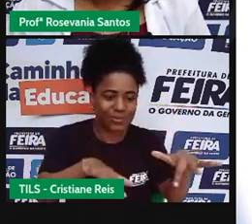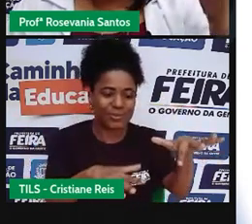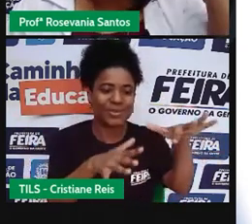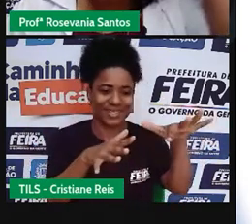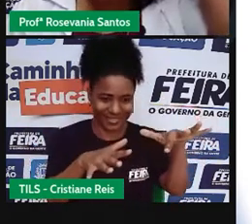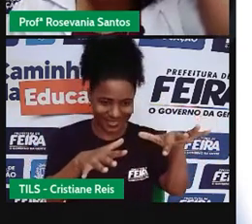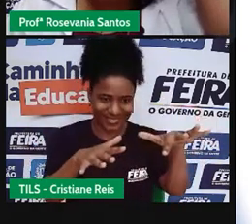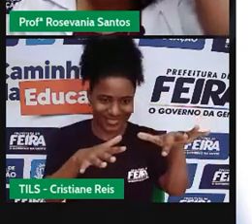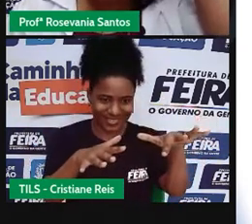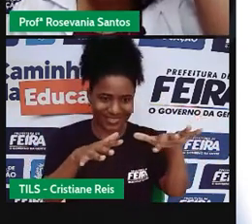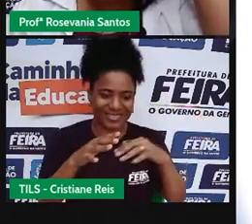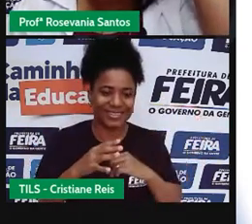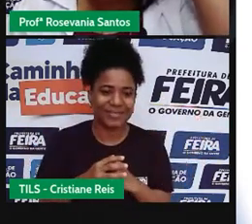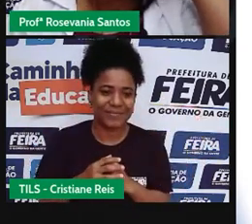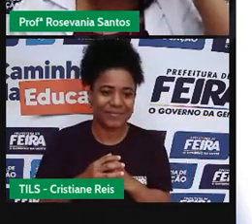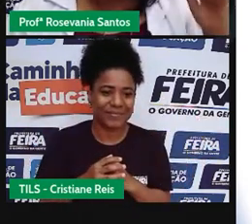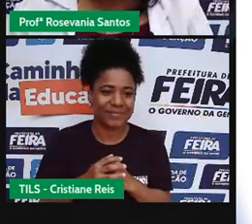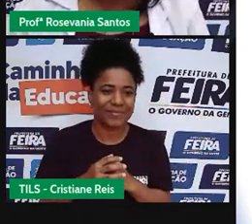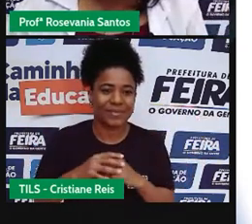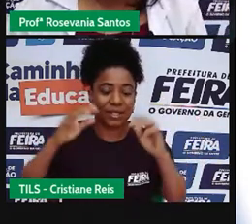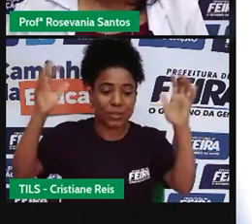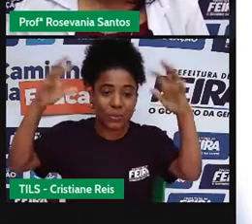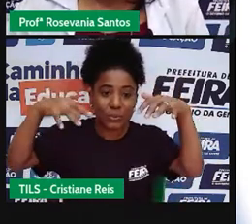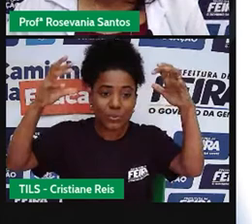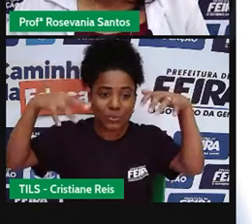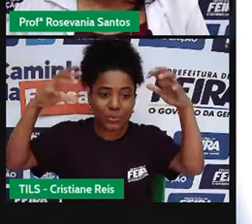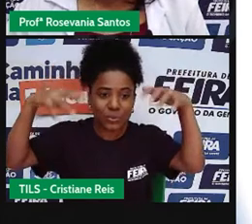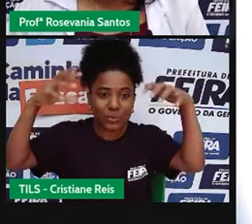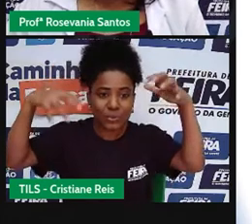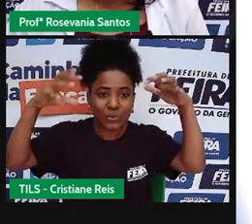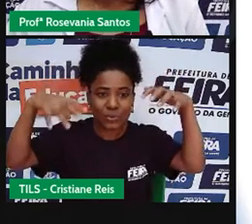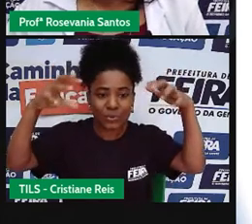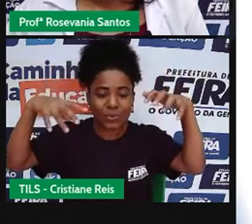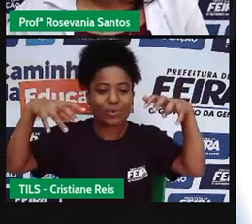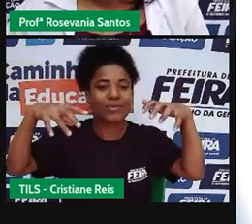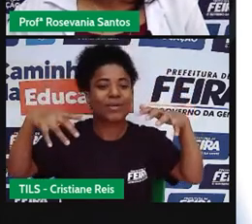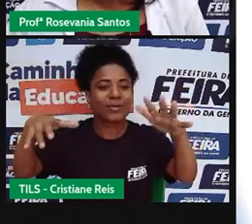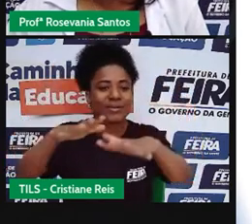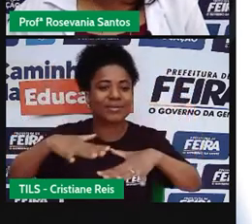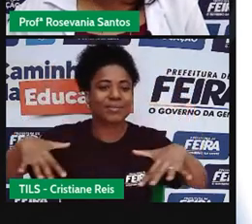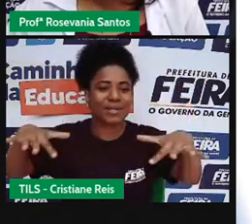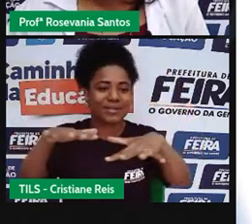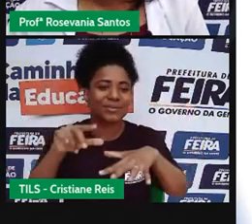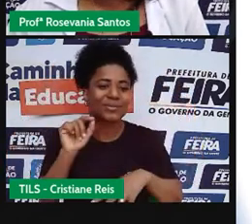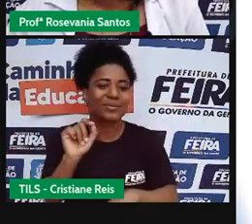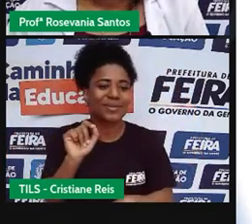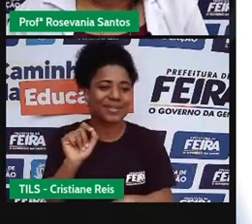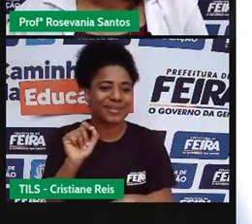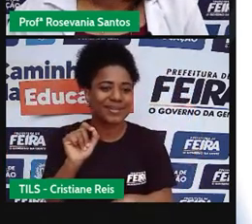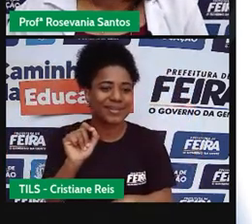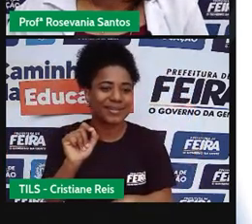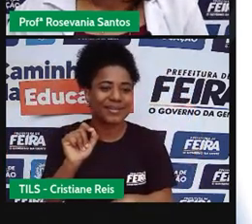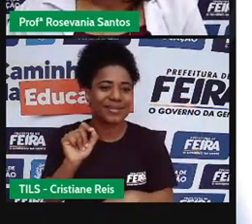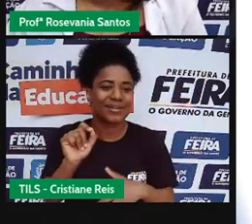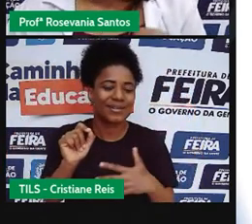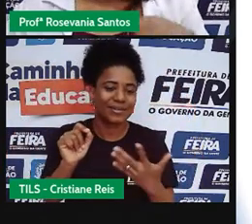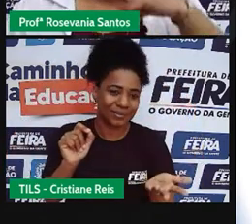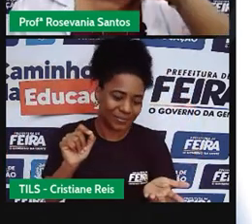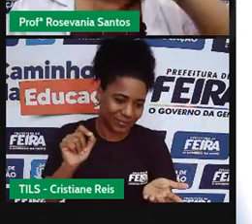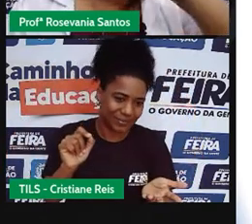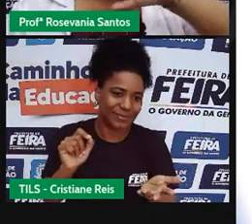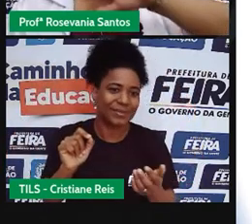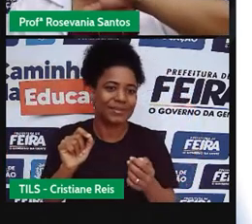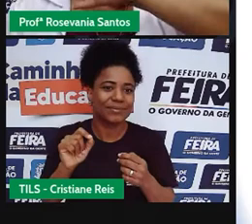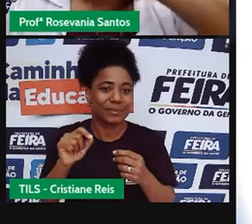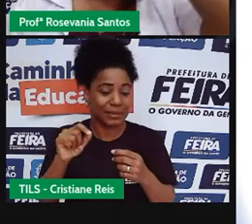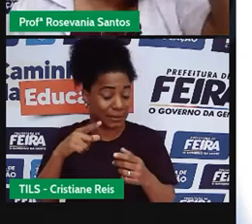chamar essas chuvas aqui, né, para esse espaço. A gente vai ter também nessa região aqui alguns exemplos de chuva orográfica,